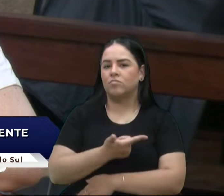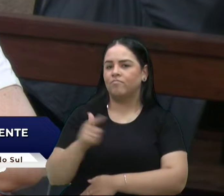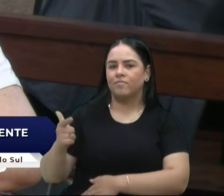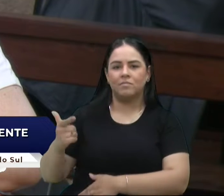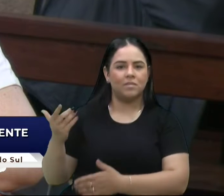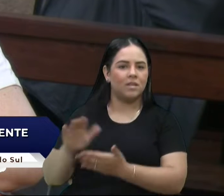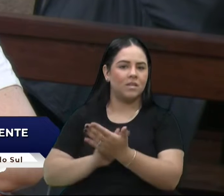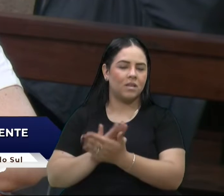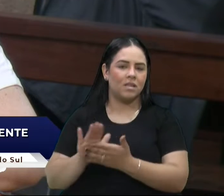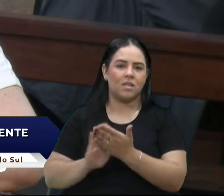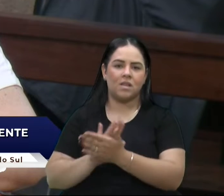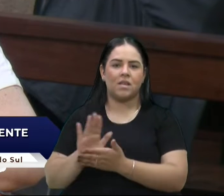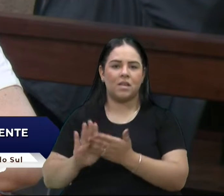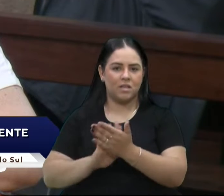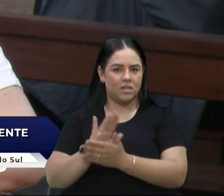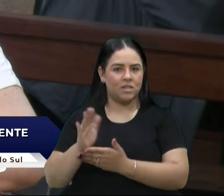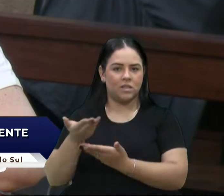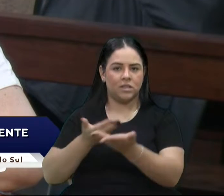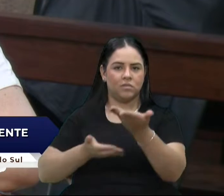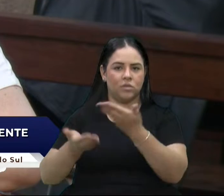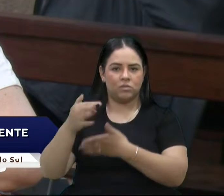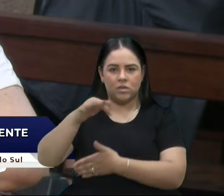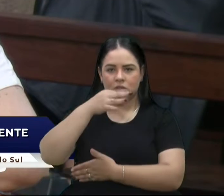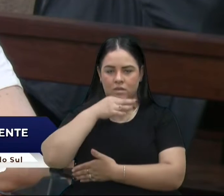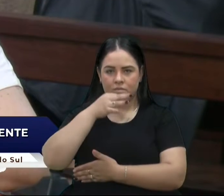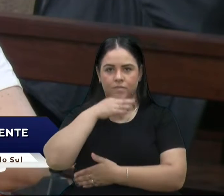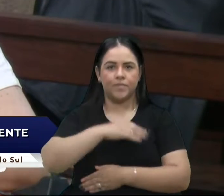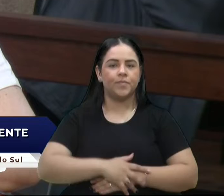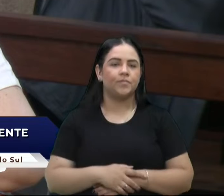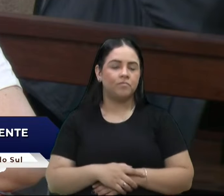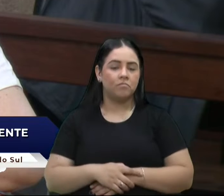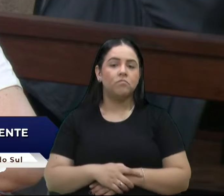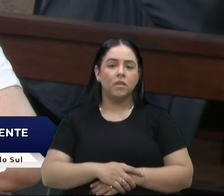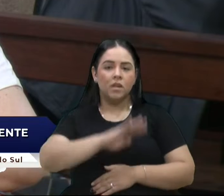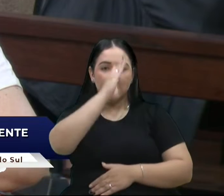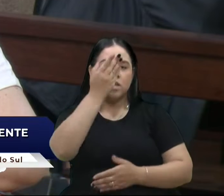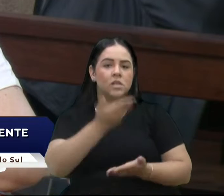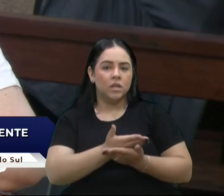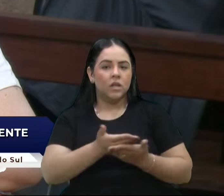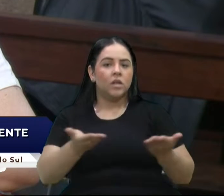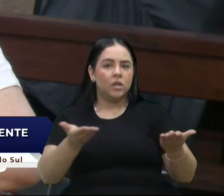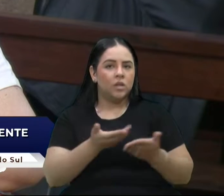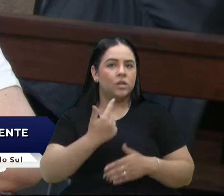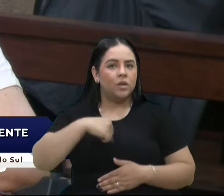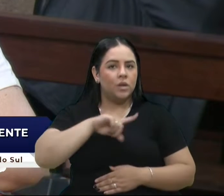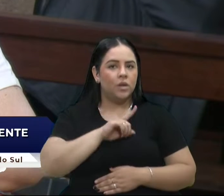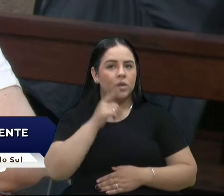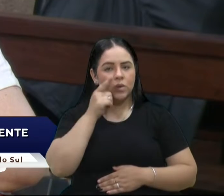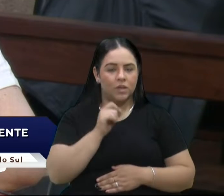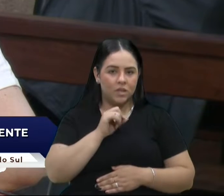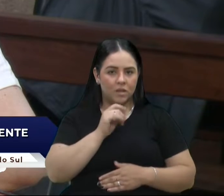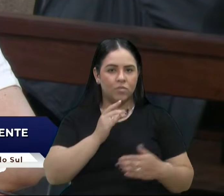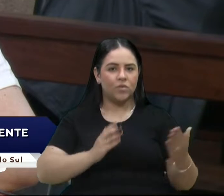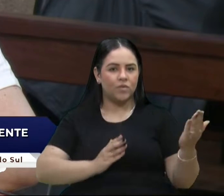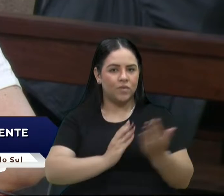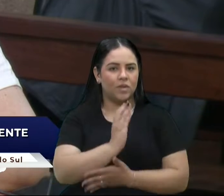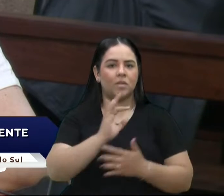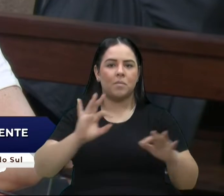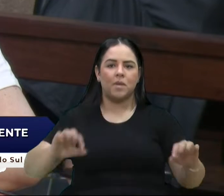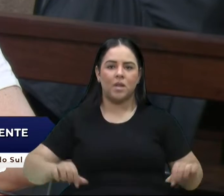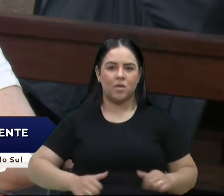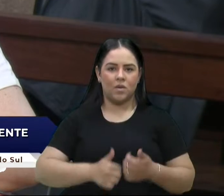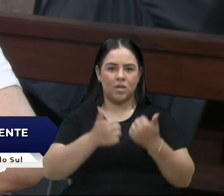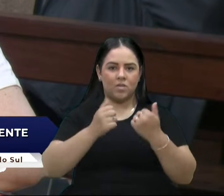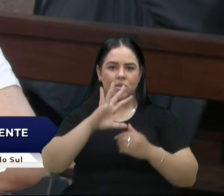esse serviço para atendimento em Caxias. E eu acho que assim a gente vai consolidando, né, o papel do Virvi